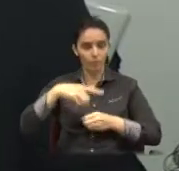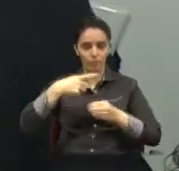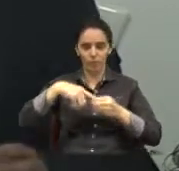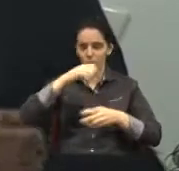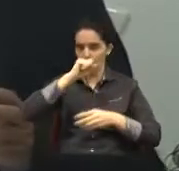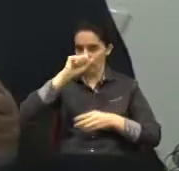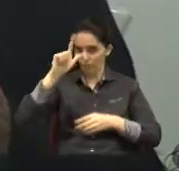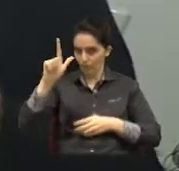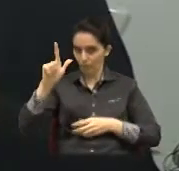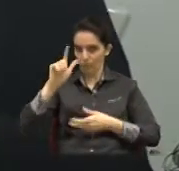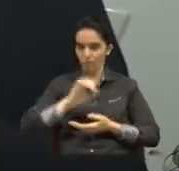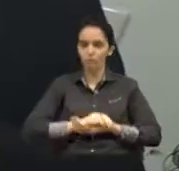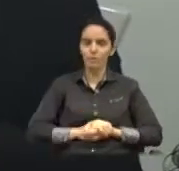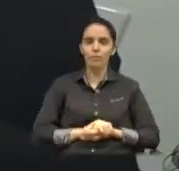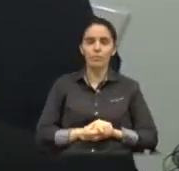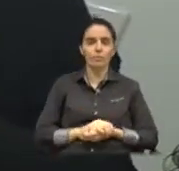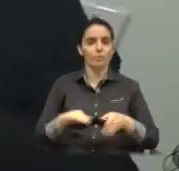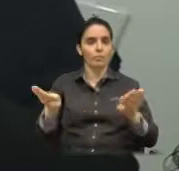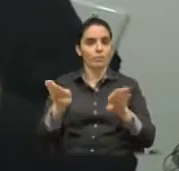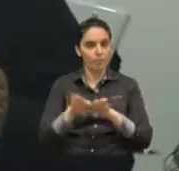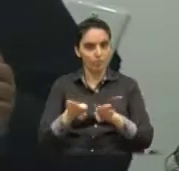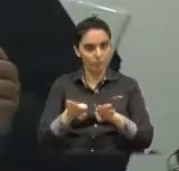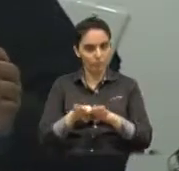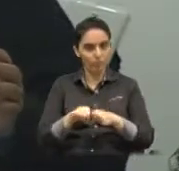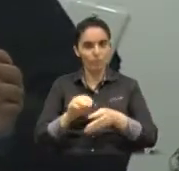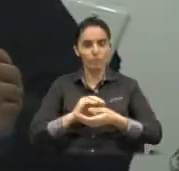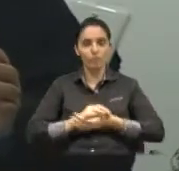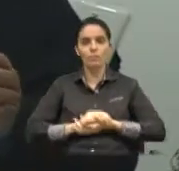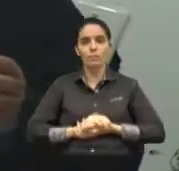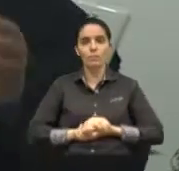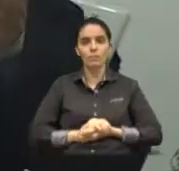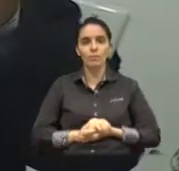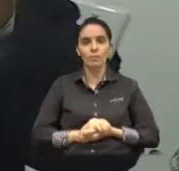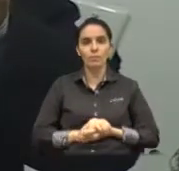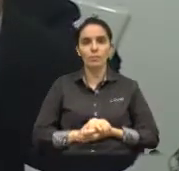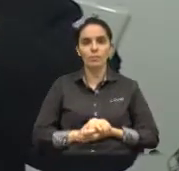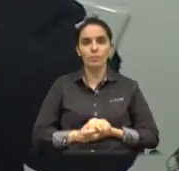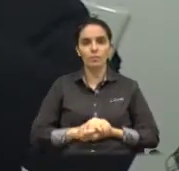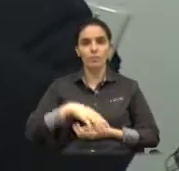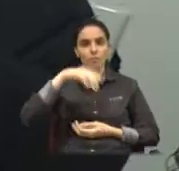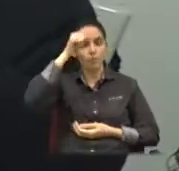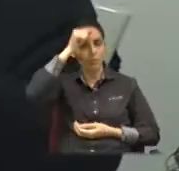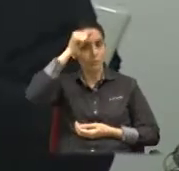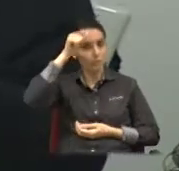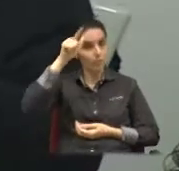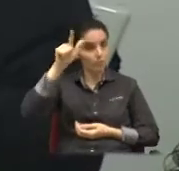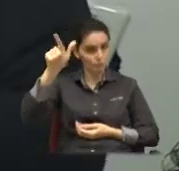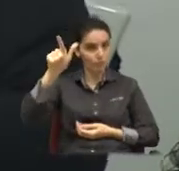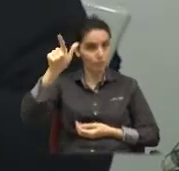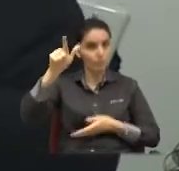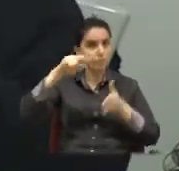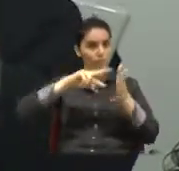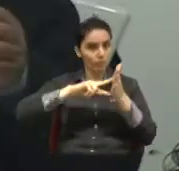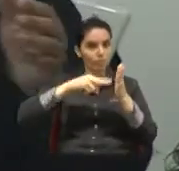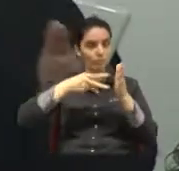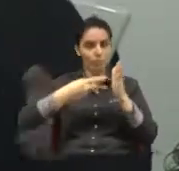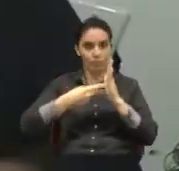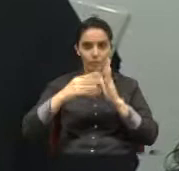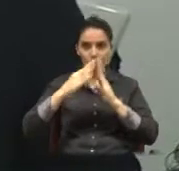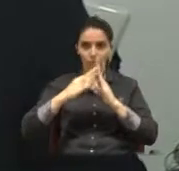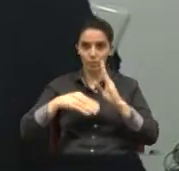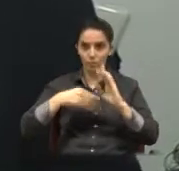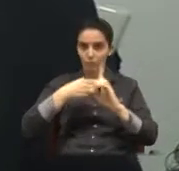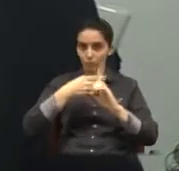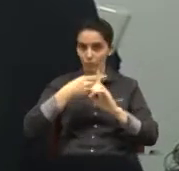lado histórico, também um lado cultural, onde essa igreja é visitada